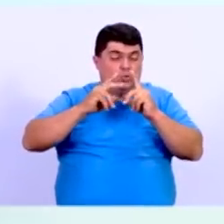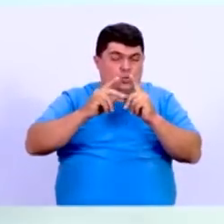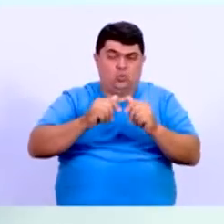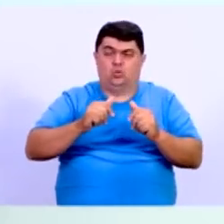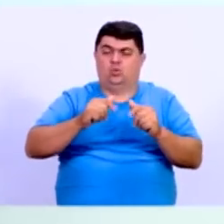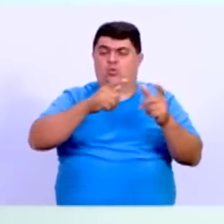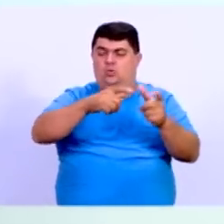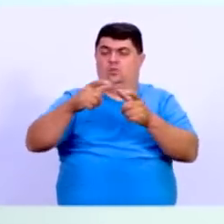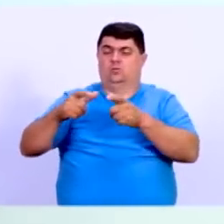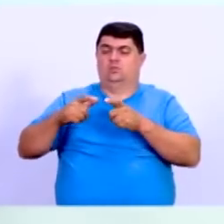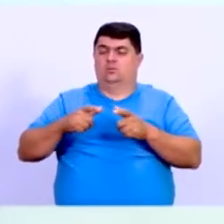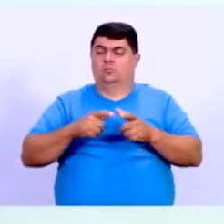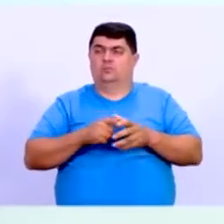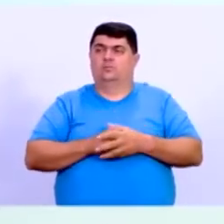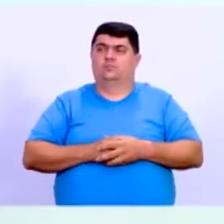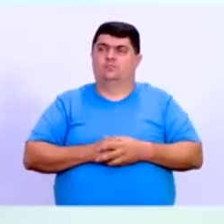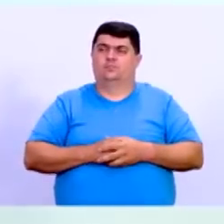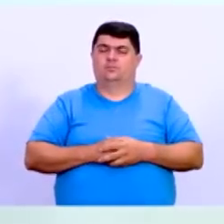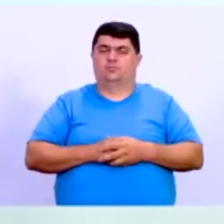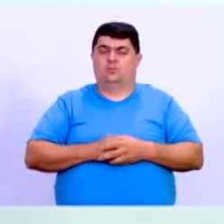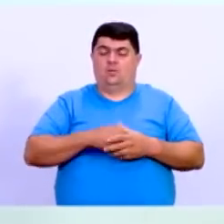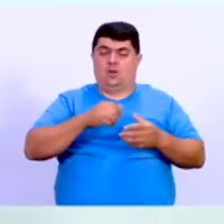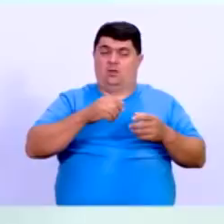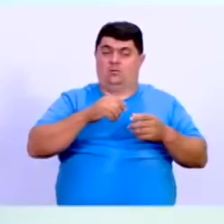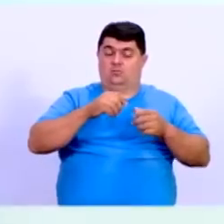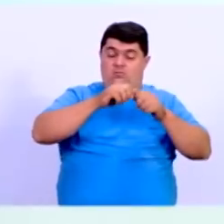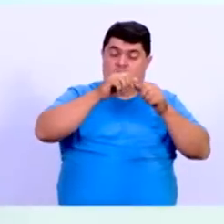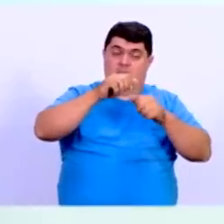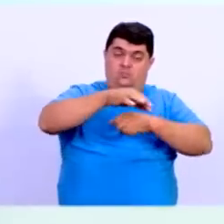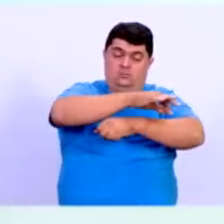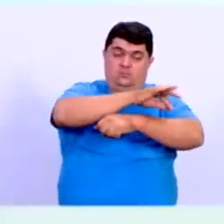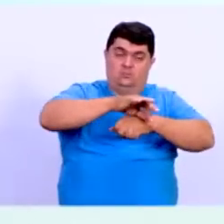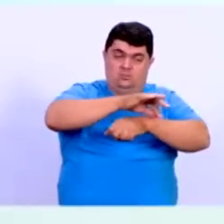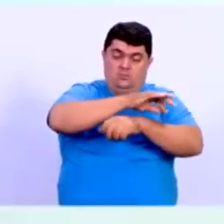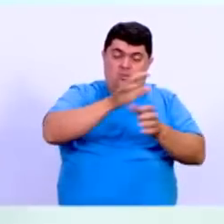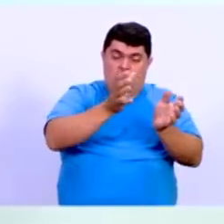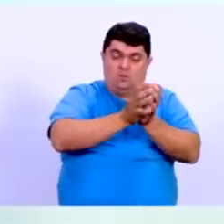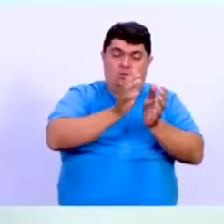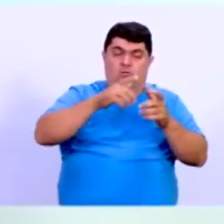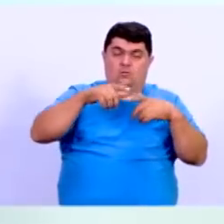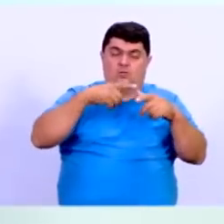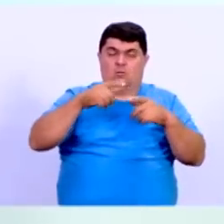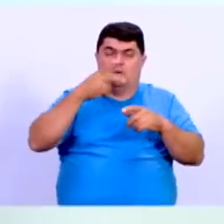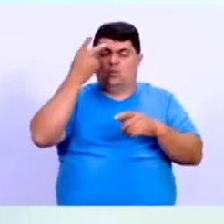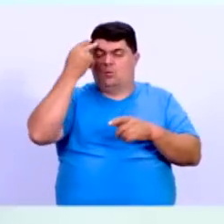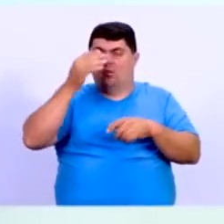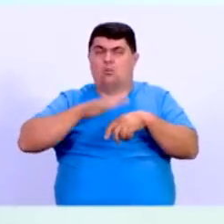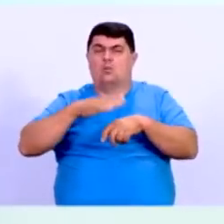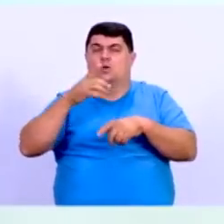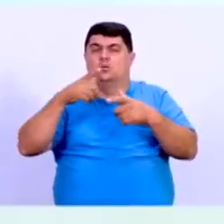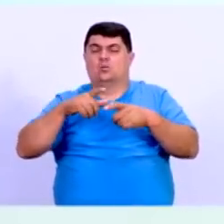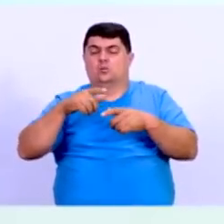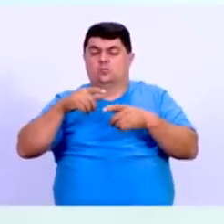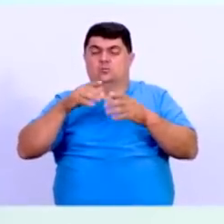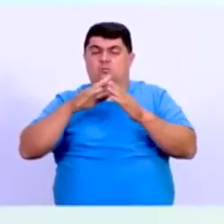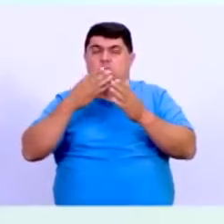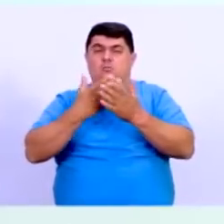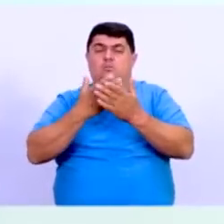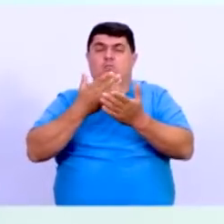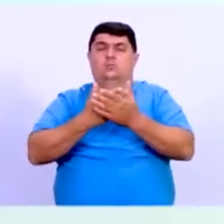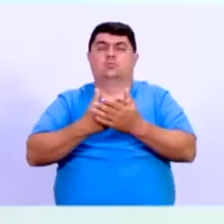duas arquiteturas para vocês, né? A arquitetura grupo de trabalho, que a gente mencionou aqui, que é mais comum em residências, tá? Mas também tem a